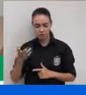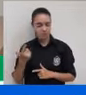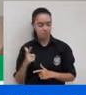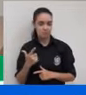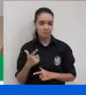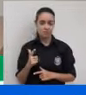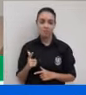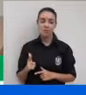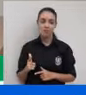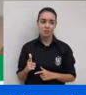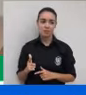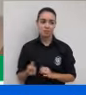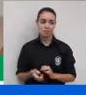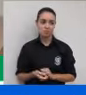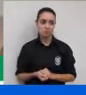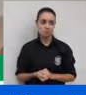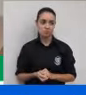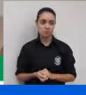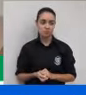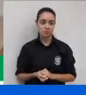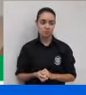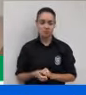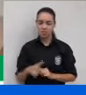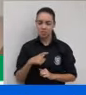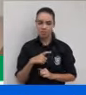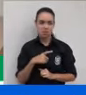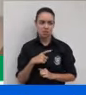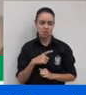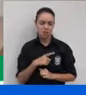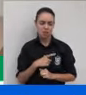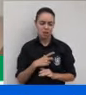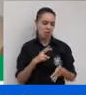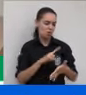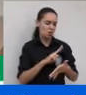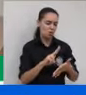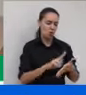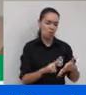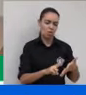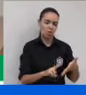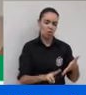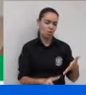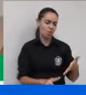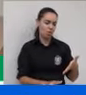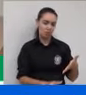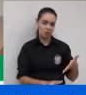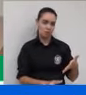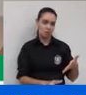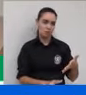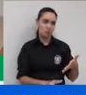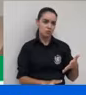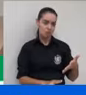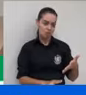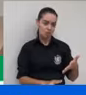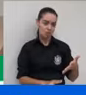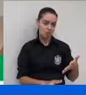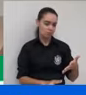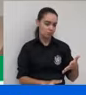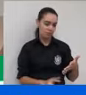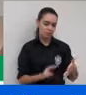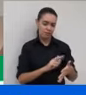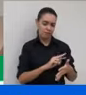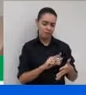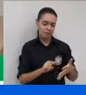pronunciamentos tempo de marizinha Abran os que eu vou lembrar marizinha Abran não tem quem ganhe meio